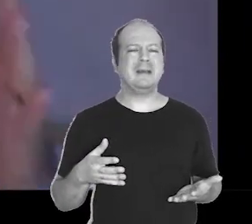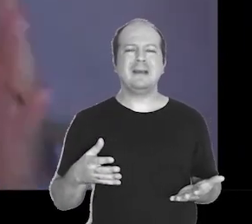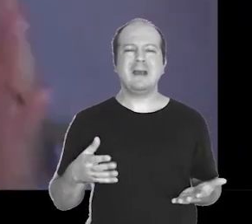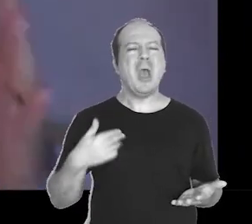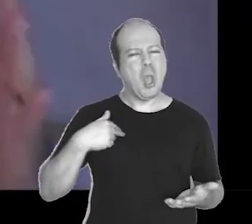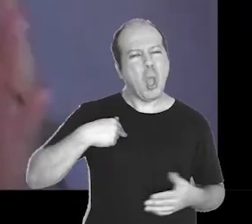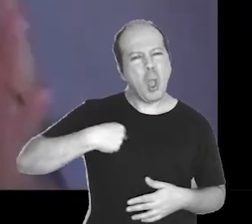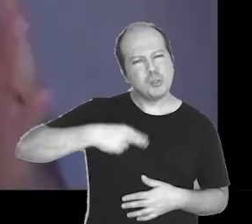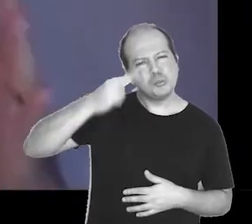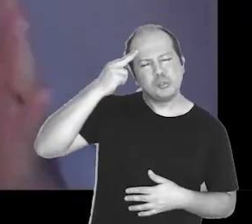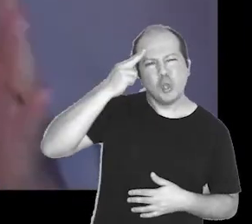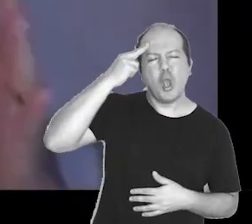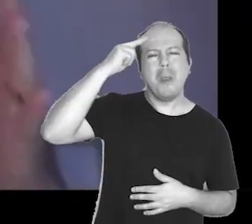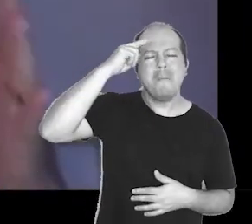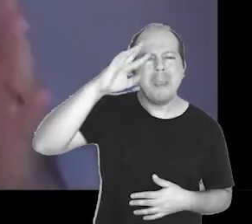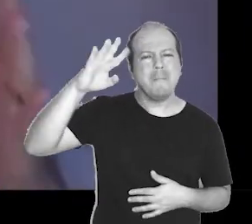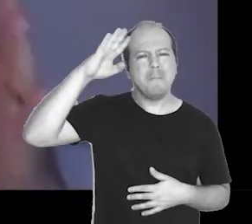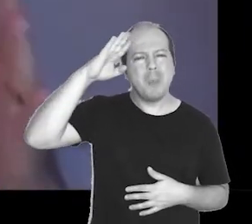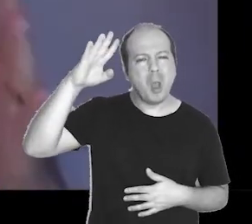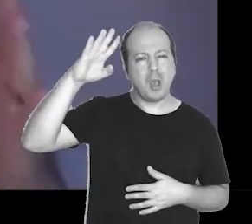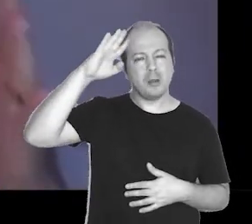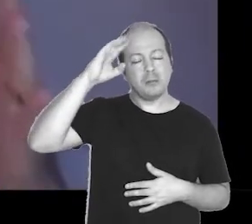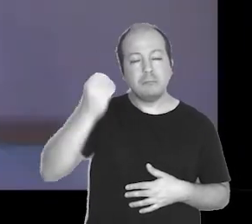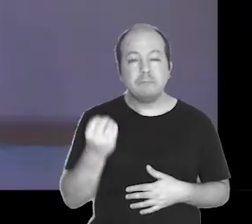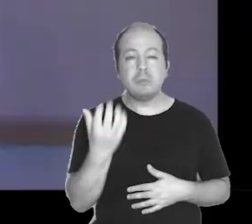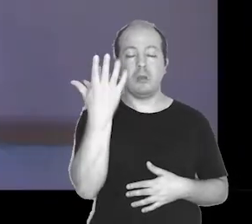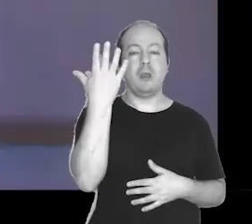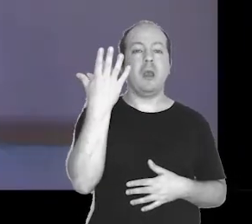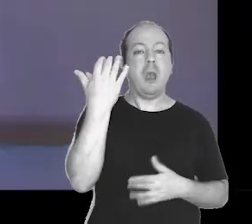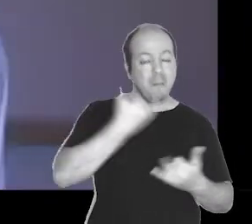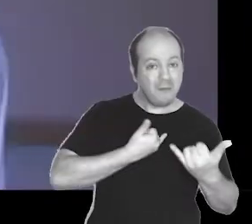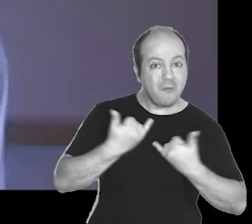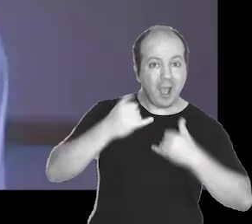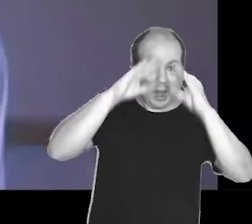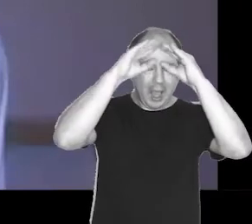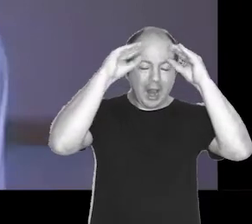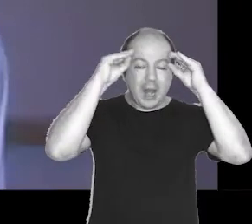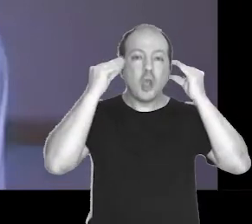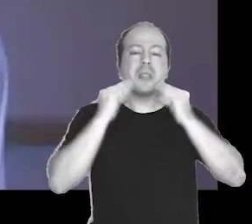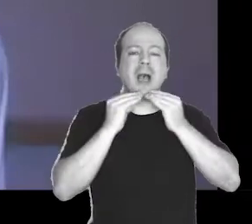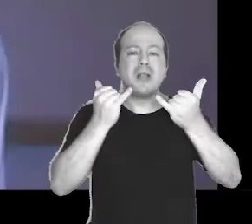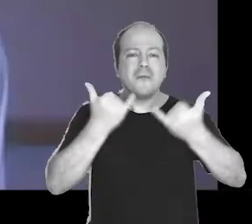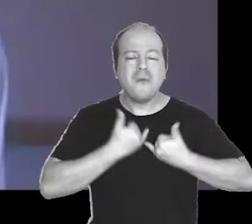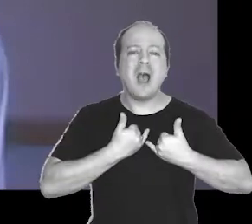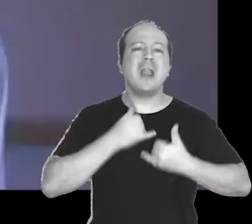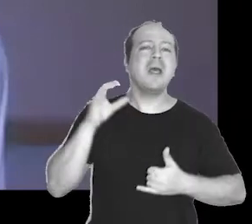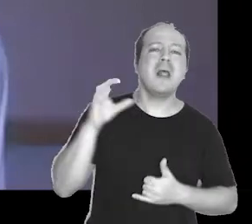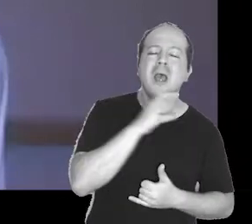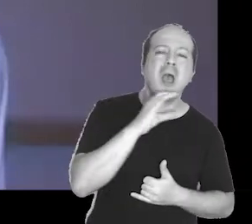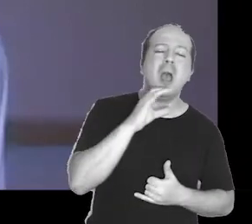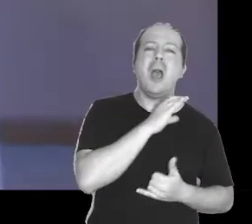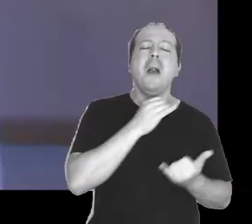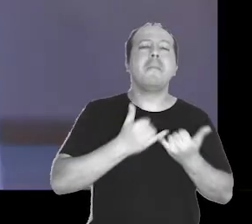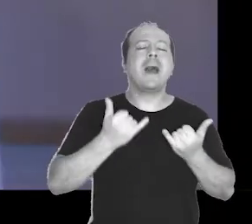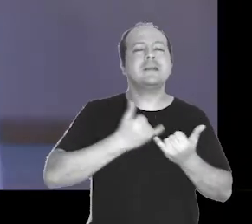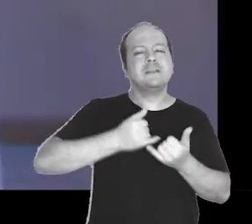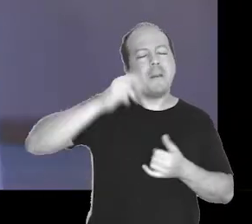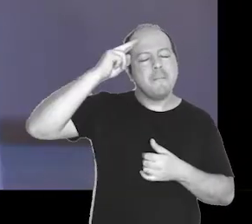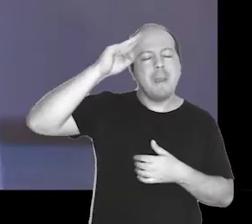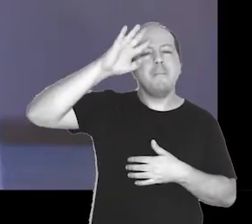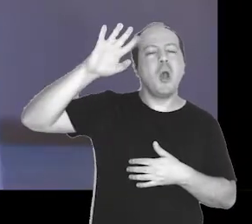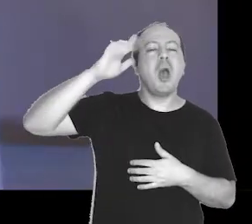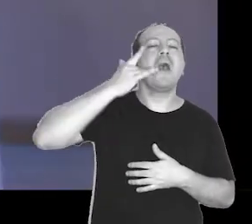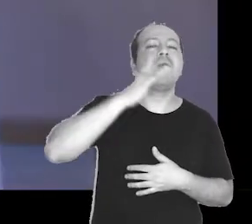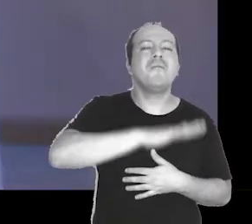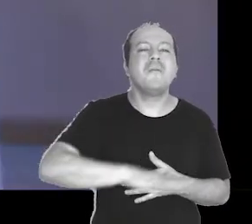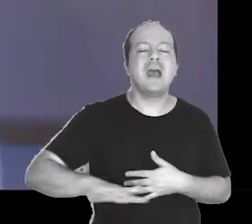Sonho, memória ou recriação? Me diga, Leonardo, fale logo. Digamos que seja uma memória de infância,